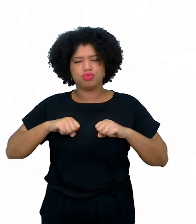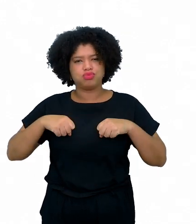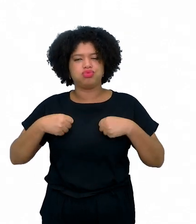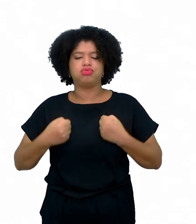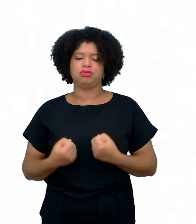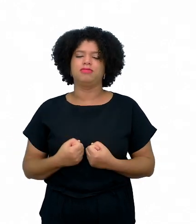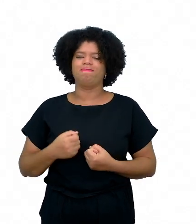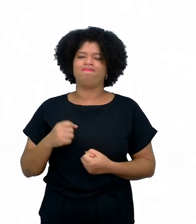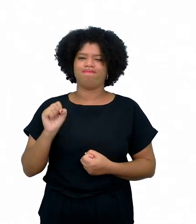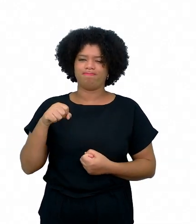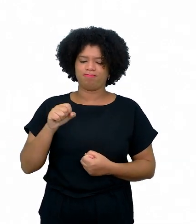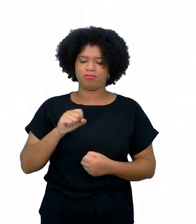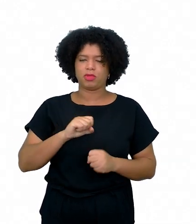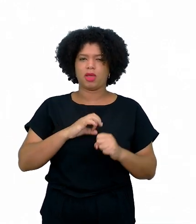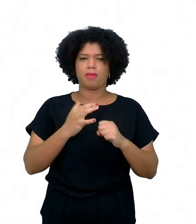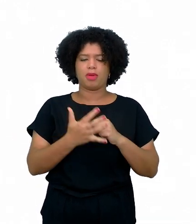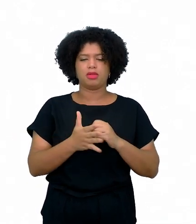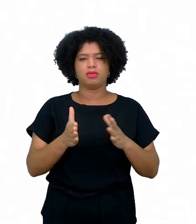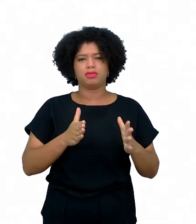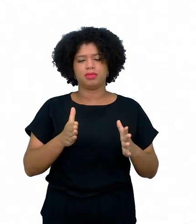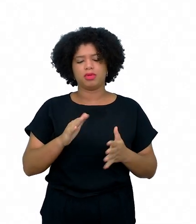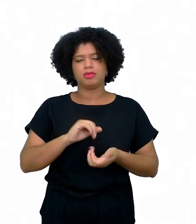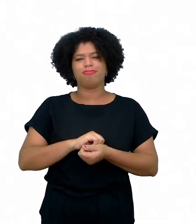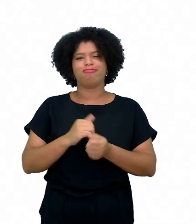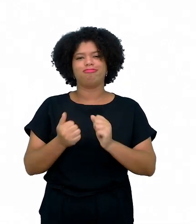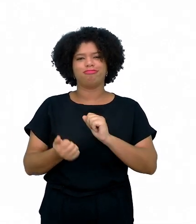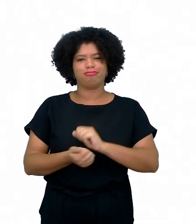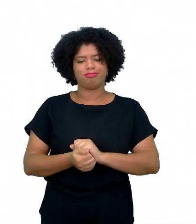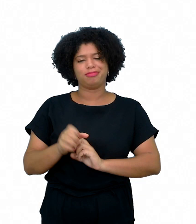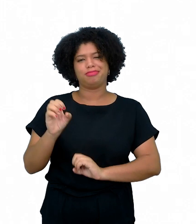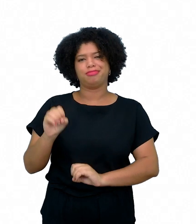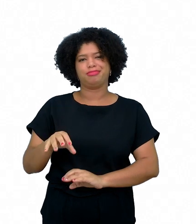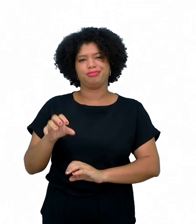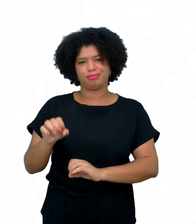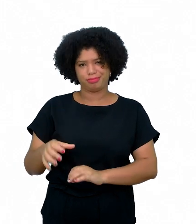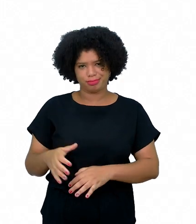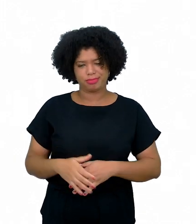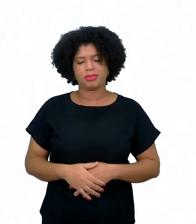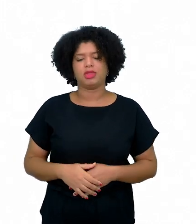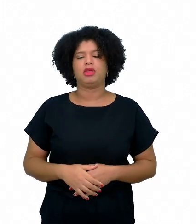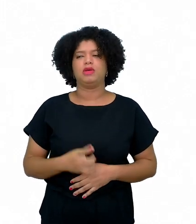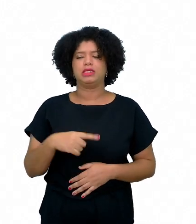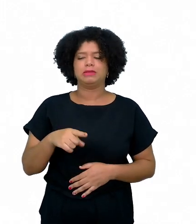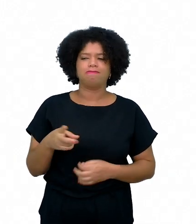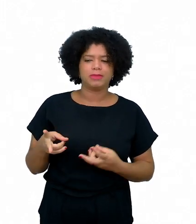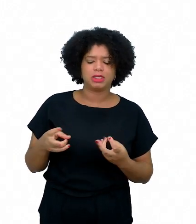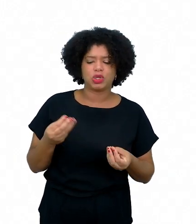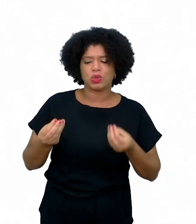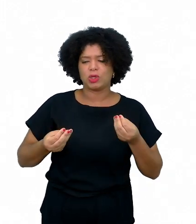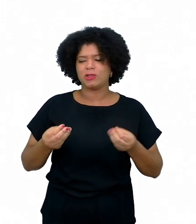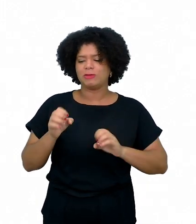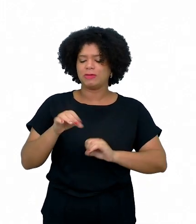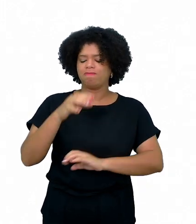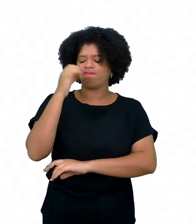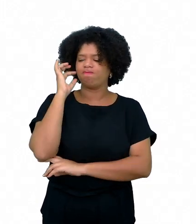de vocês, estudando, olhando formas e maneiras de